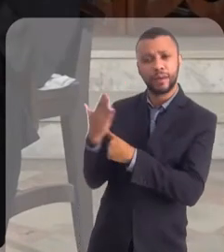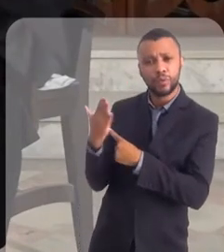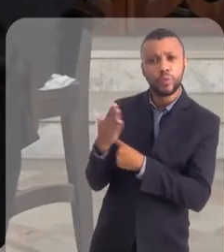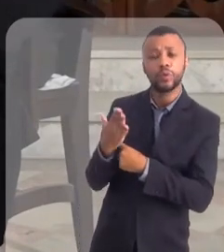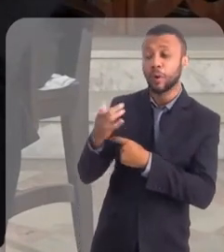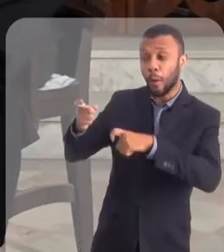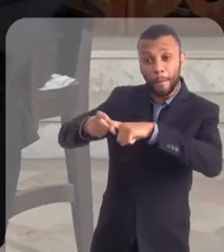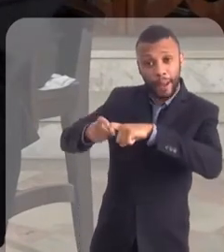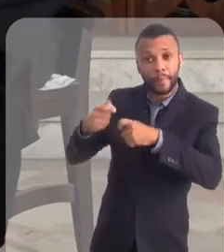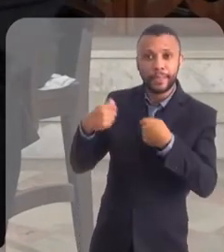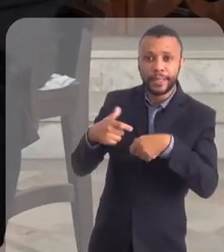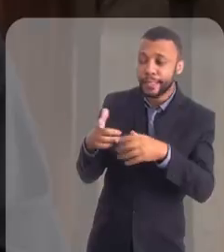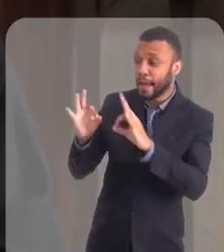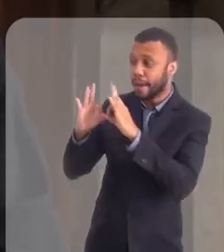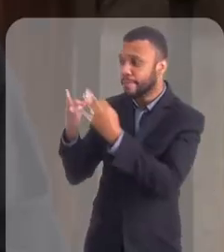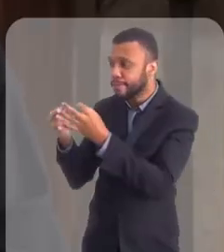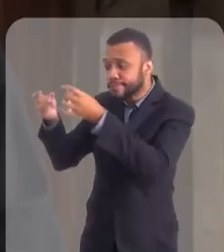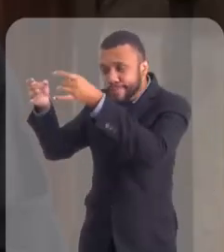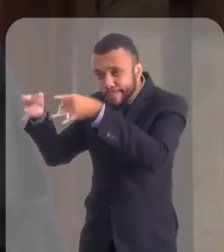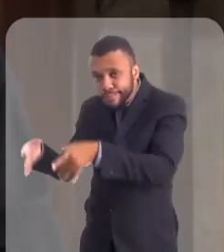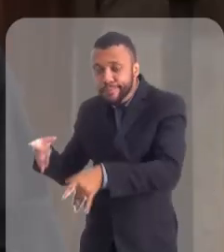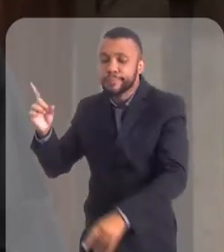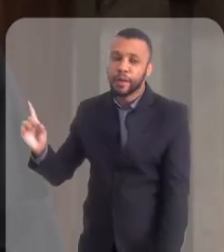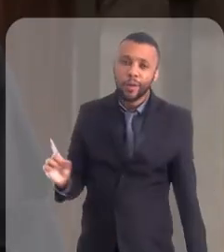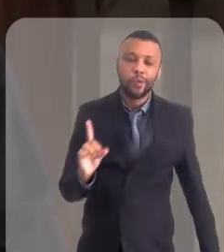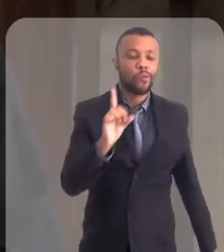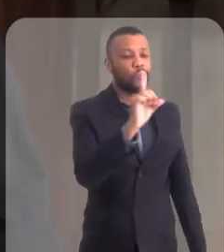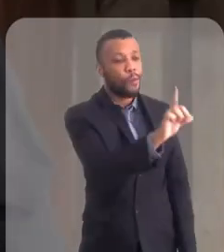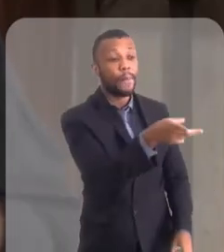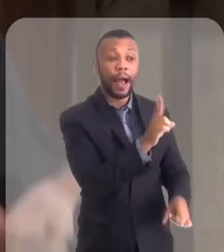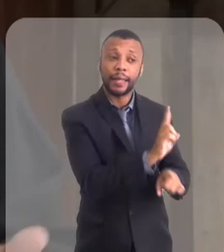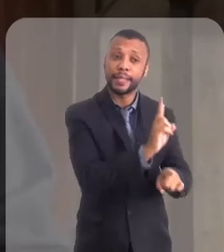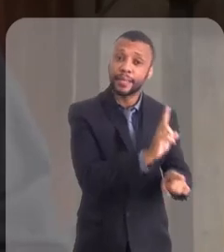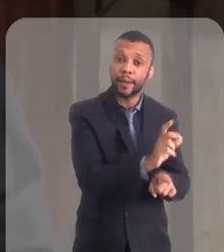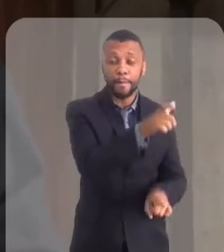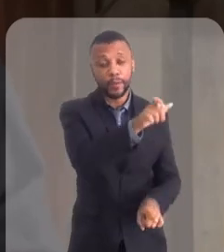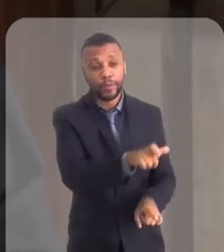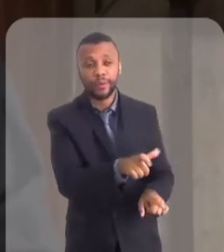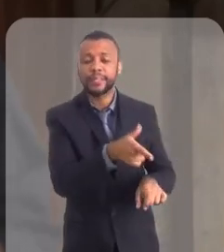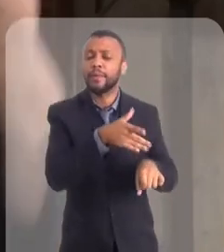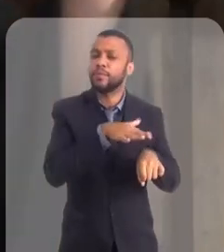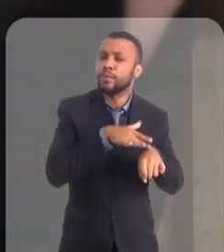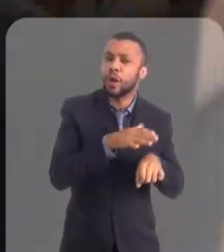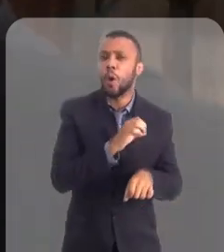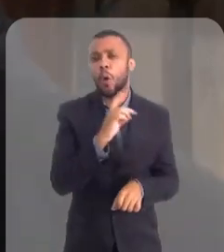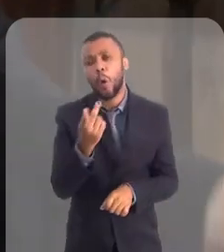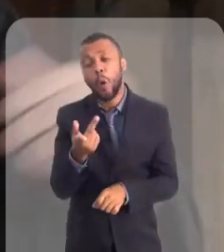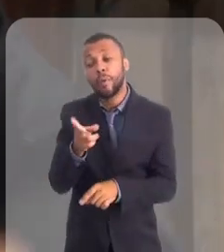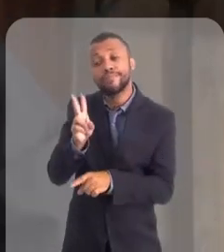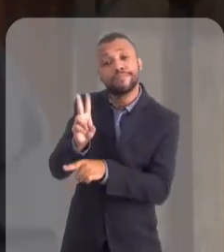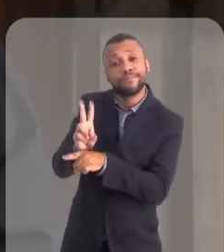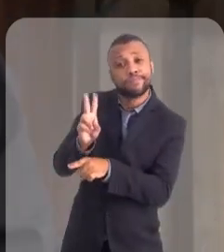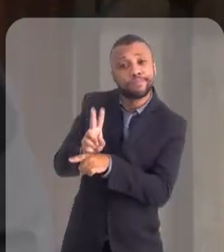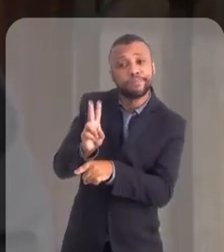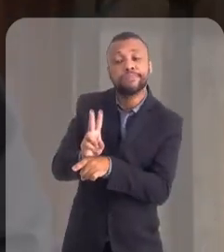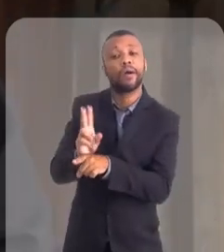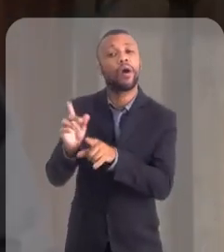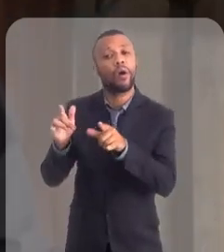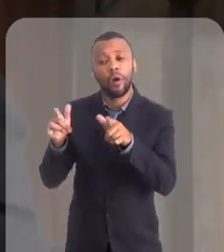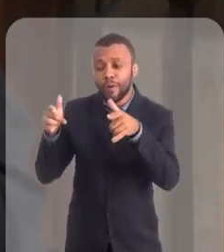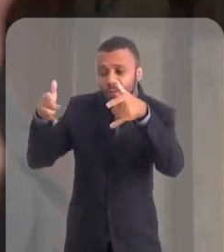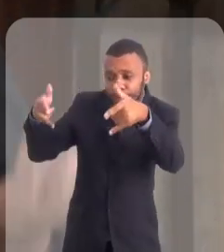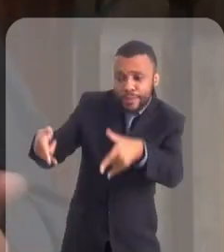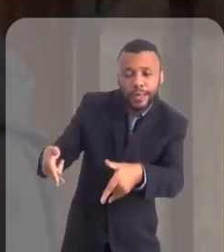por favor, doutor, acontece às vezes com o sacerdote de ter que atender a um fiel ou que está muito doente ou fazer